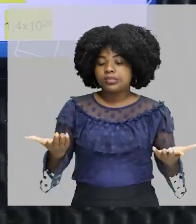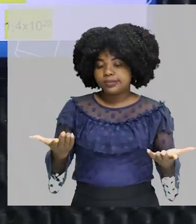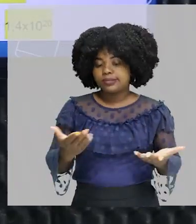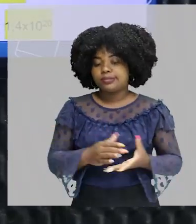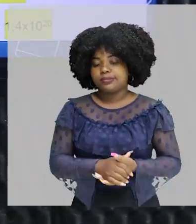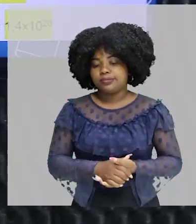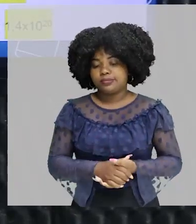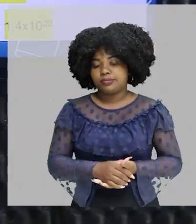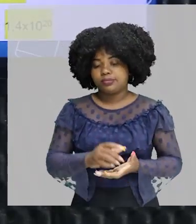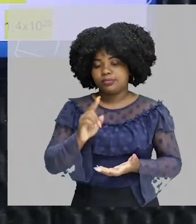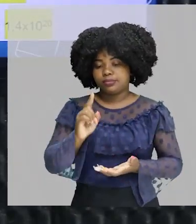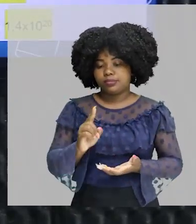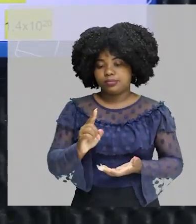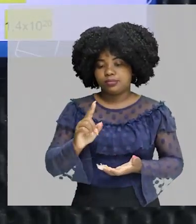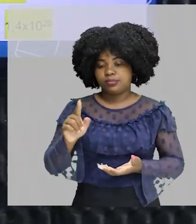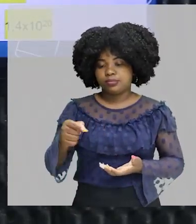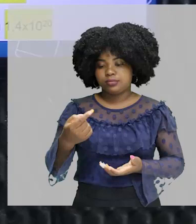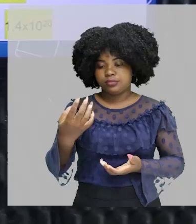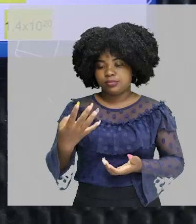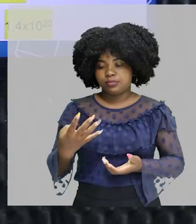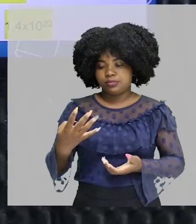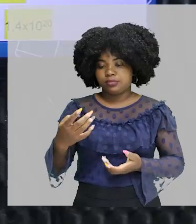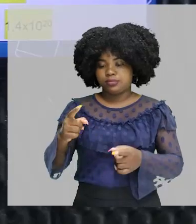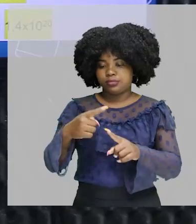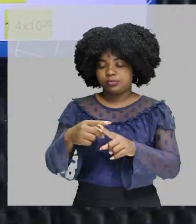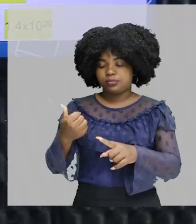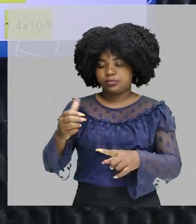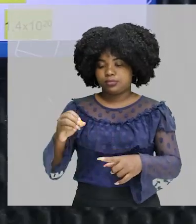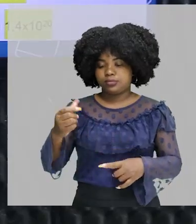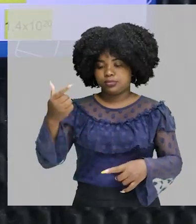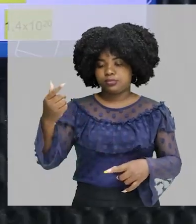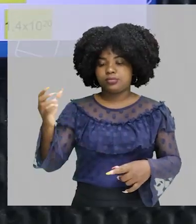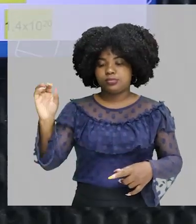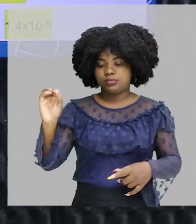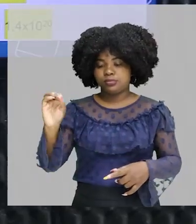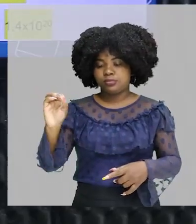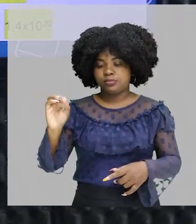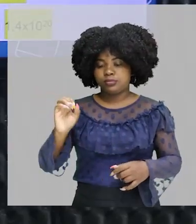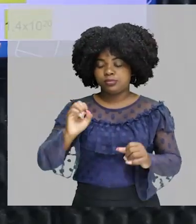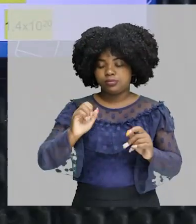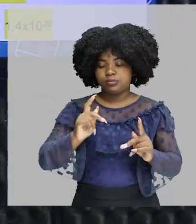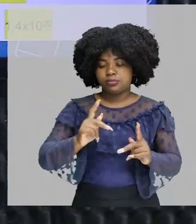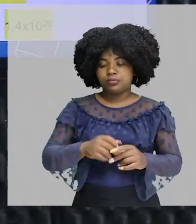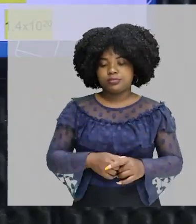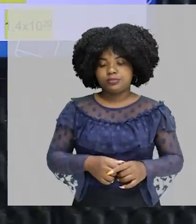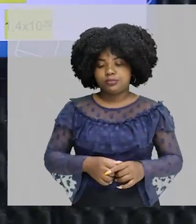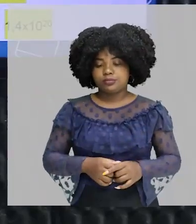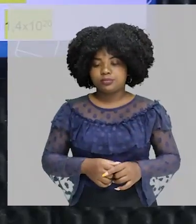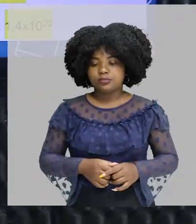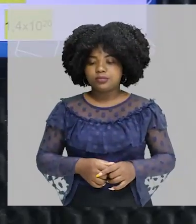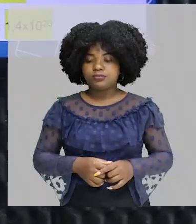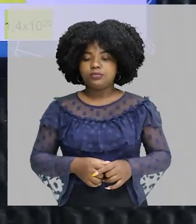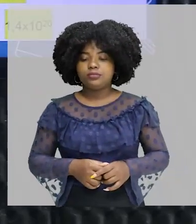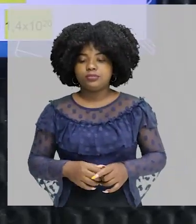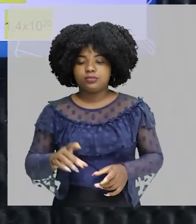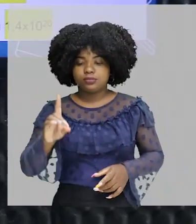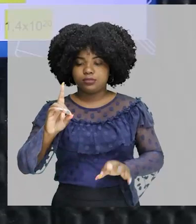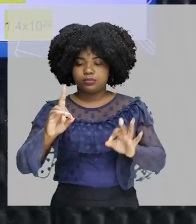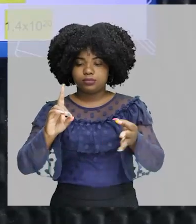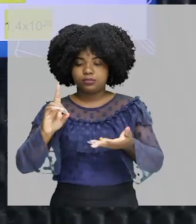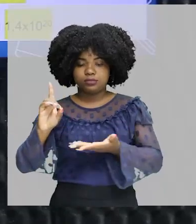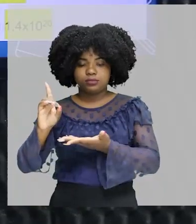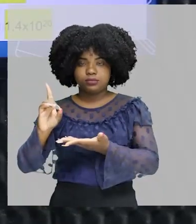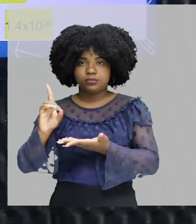chegar a 1,4 vezes 10 elevado a 20. Tudo bem? correspondendo à letra